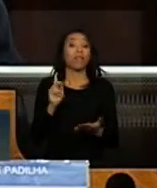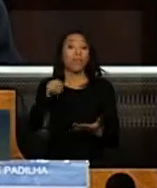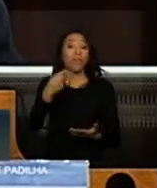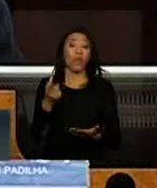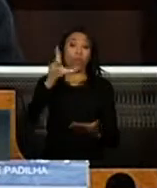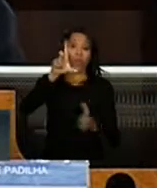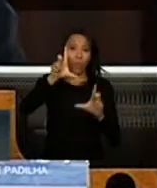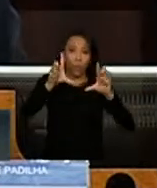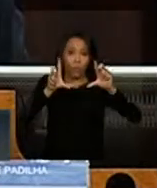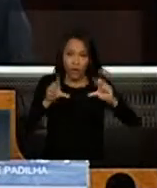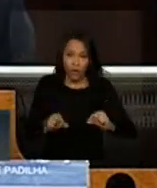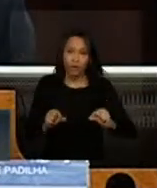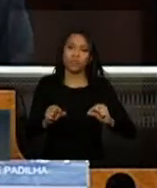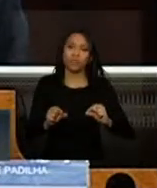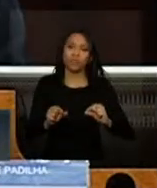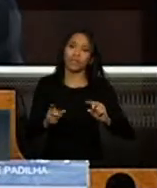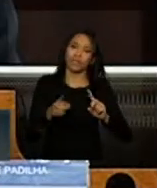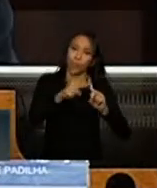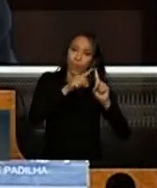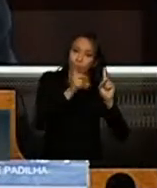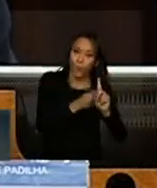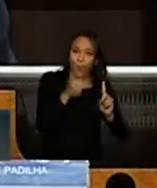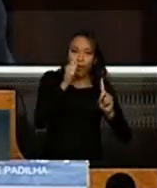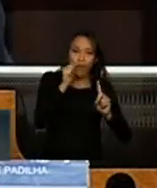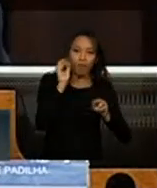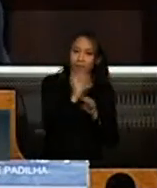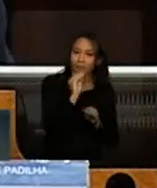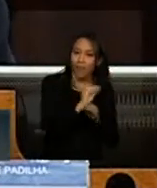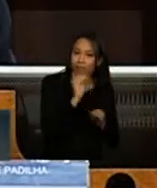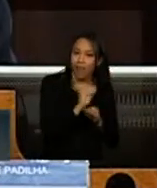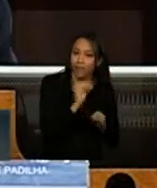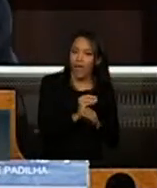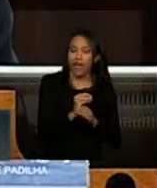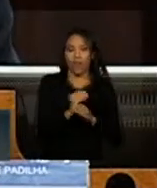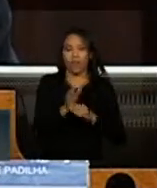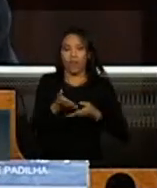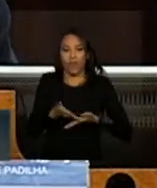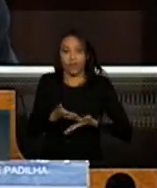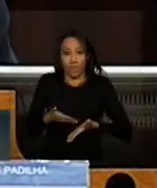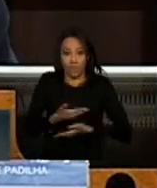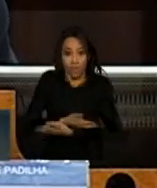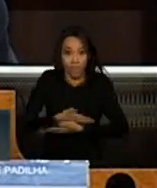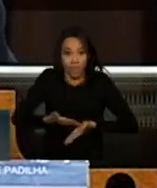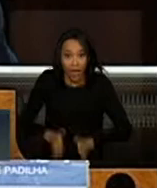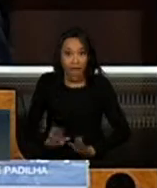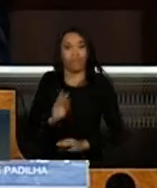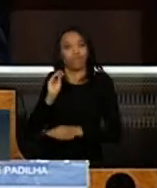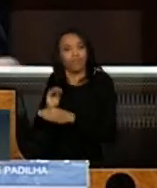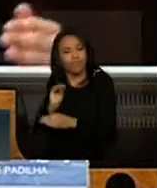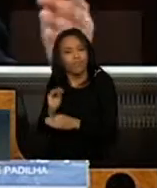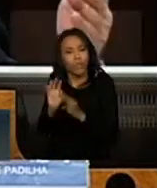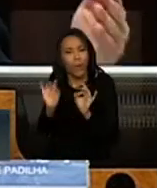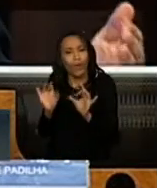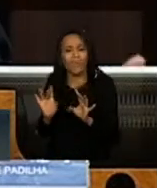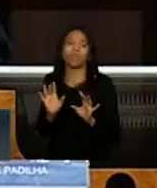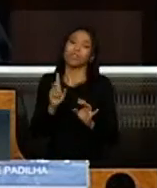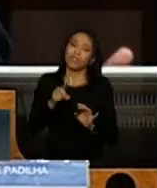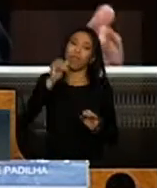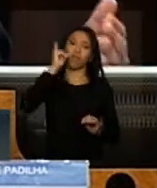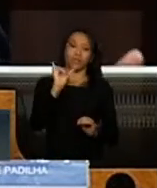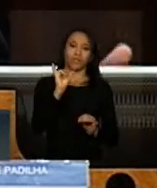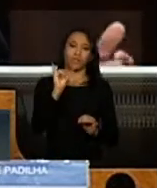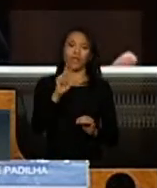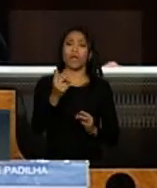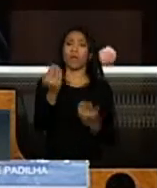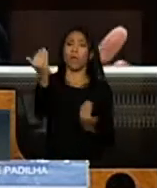infecções perinatais, um pré-natal de qualidade, uma assistência ao parto de qualidade são decisivos para isso. É diferente, por exemplo, das crianças